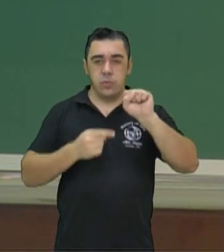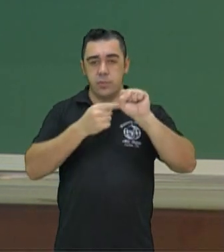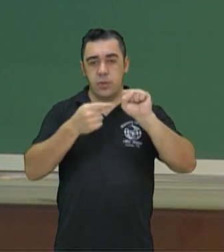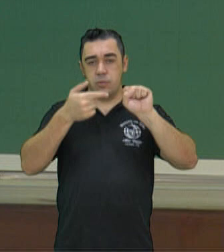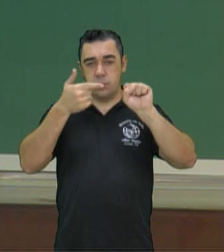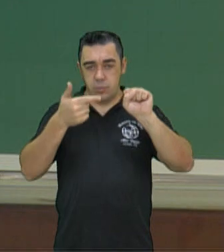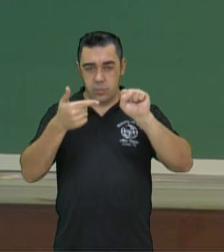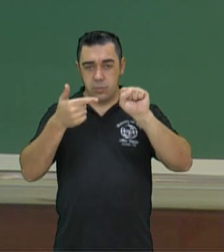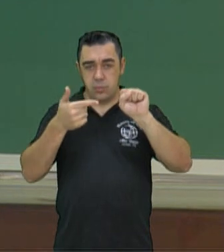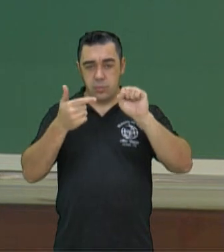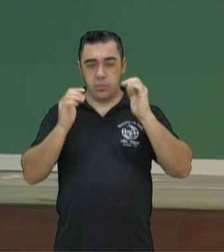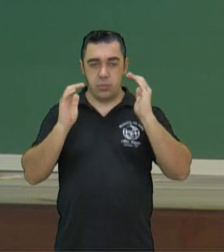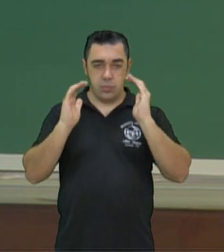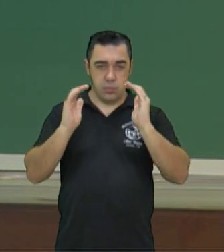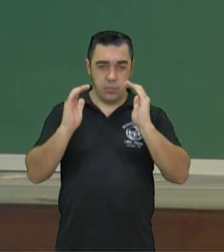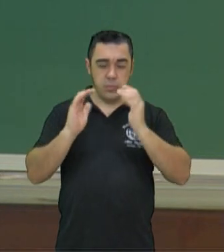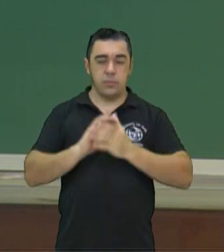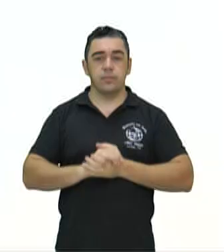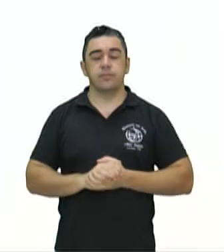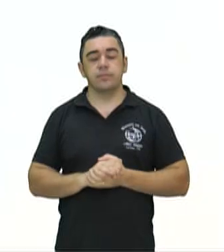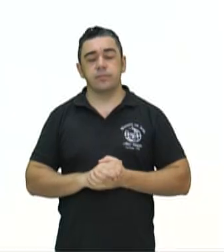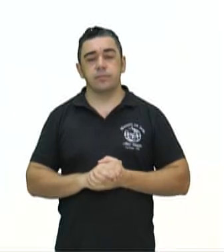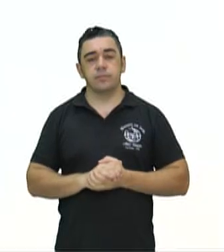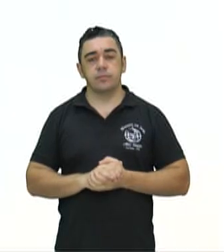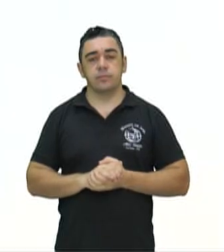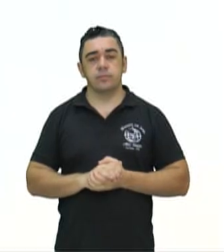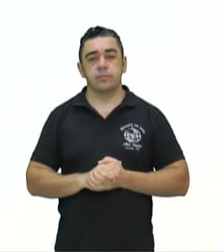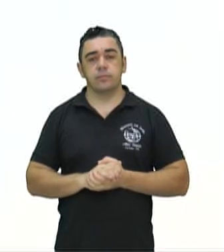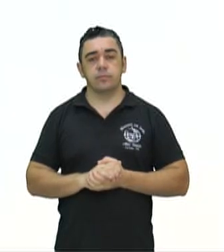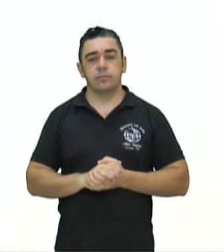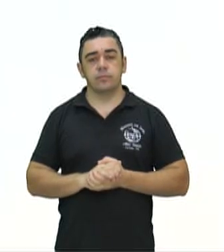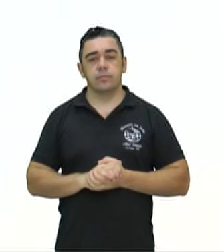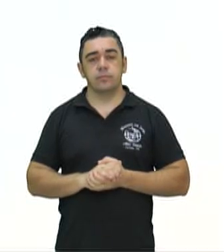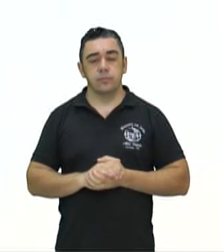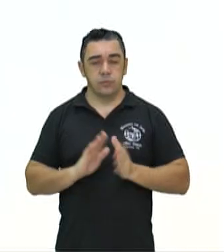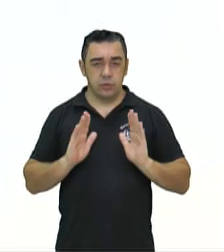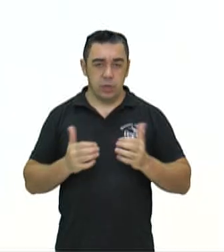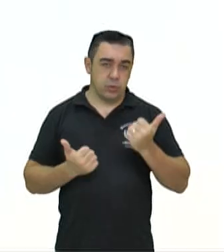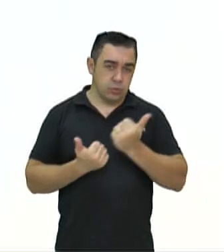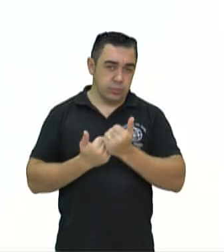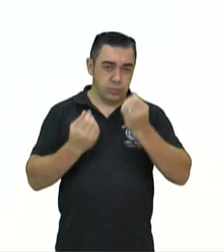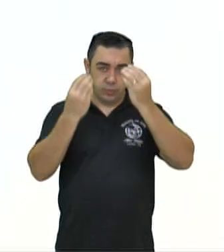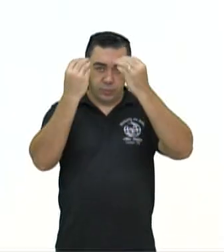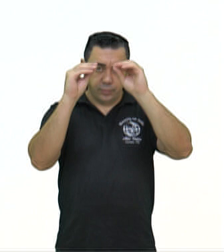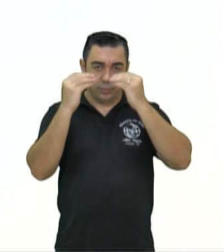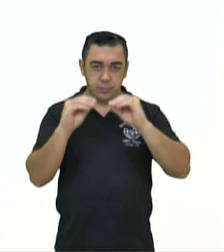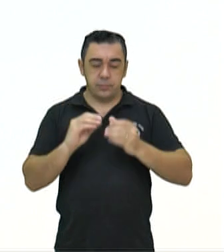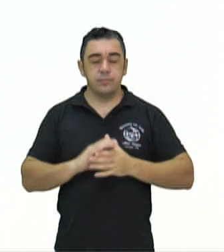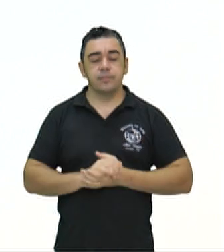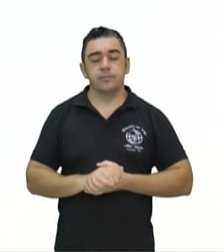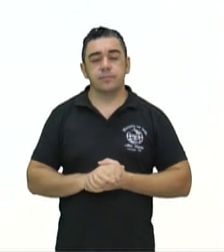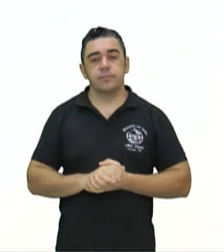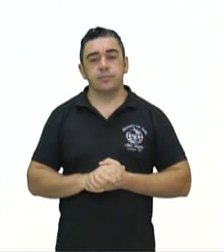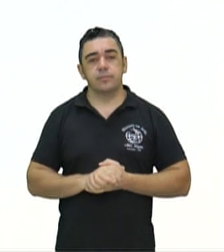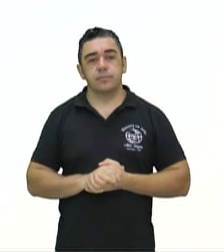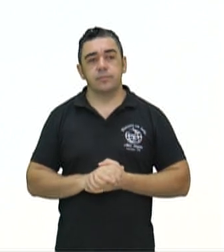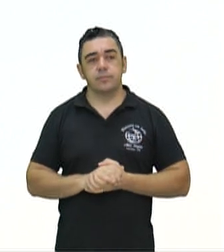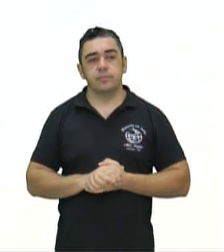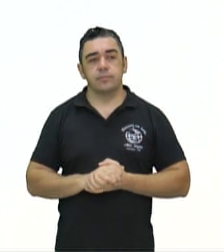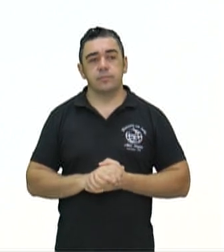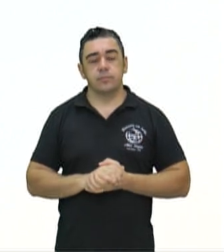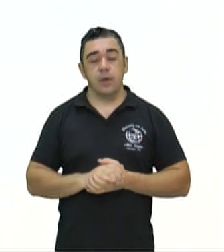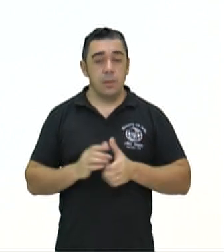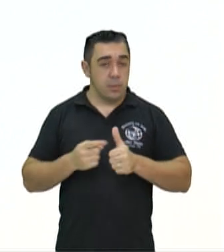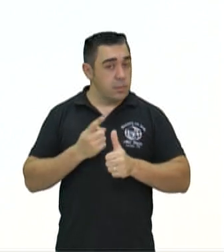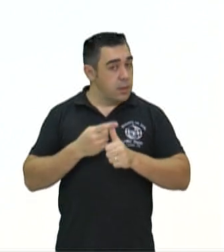igual a 8 e P é igual a 2. Vamos substituir os valores na fórmula.